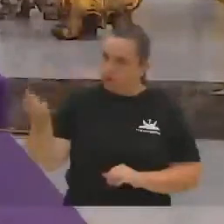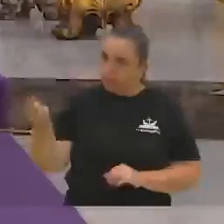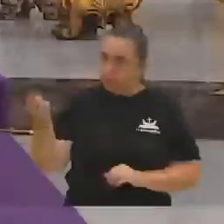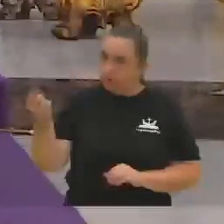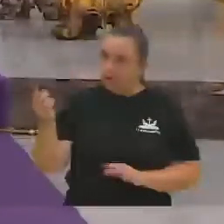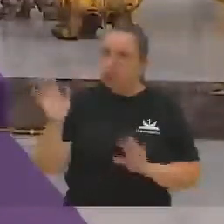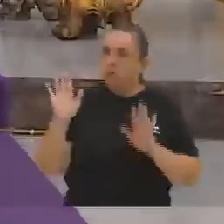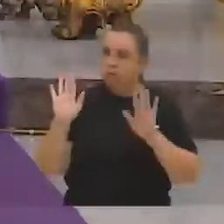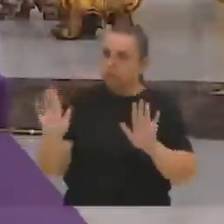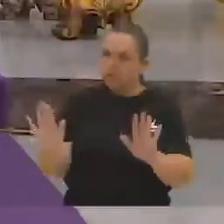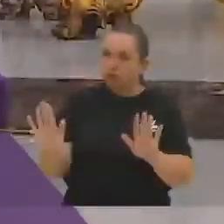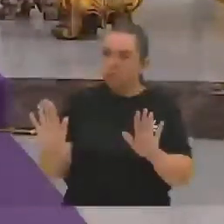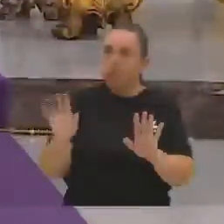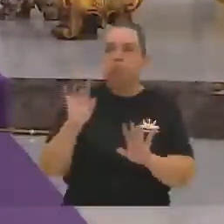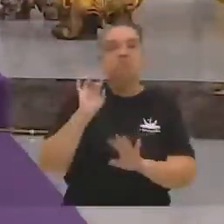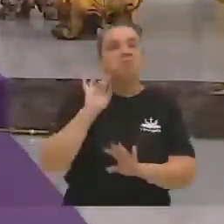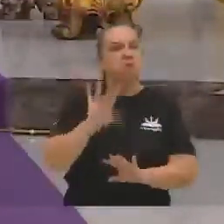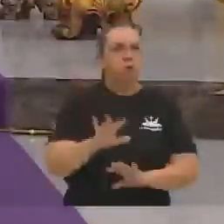só.